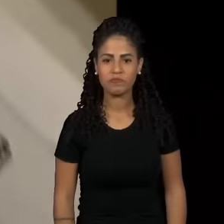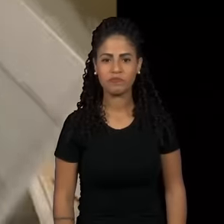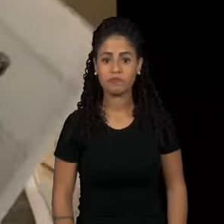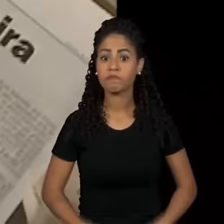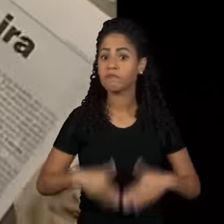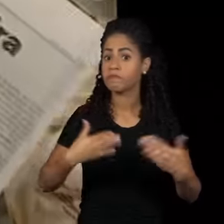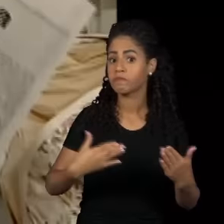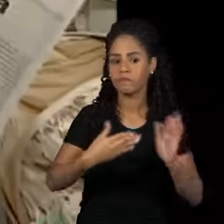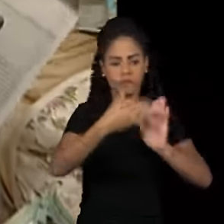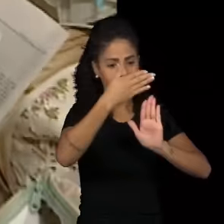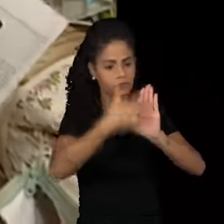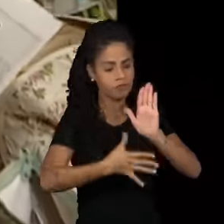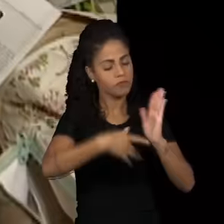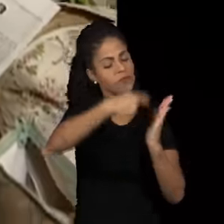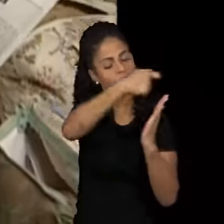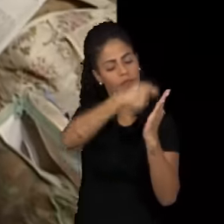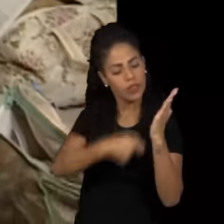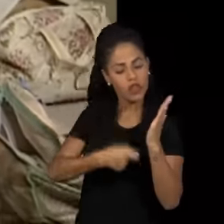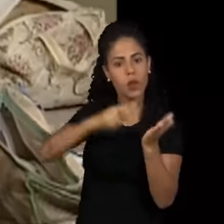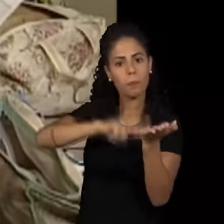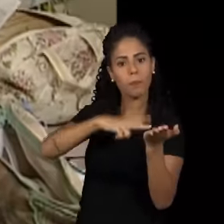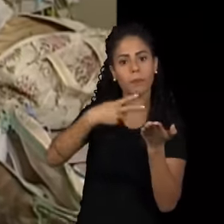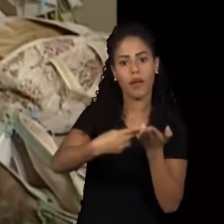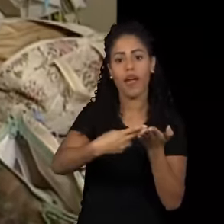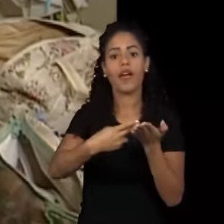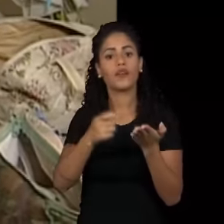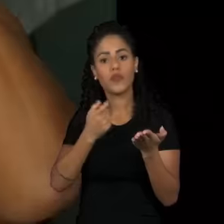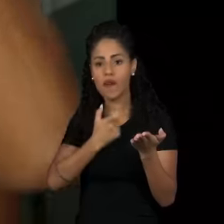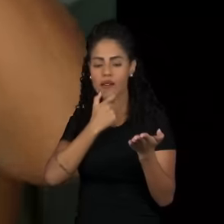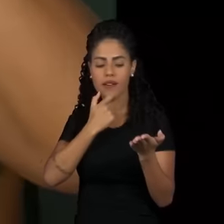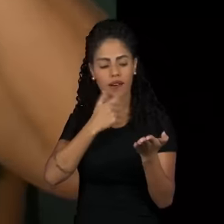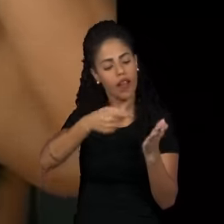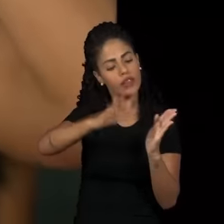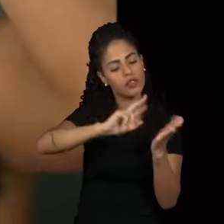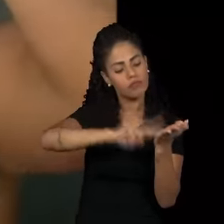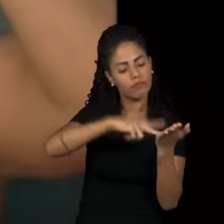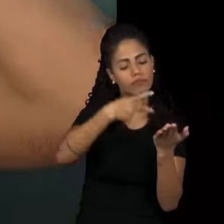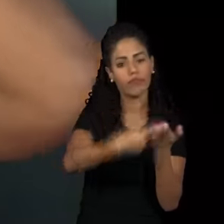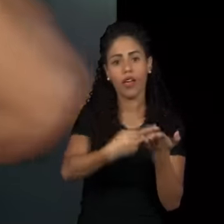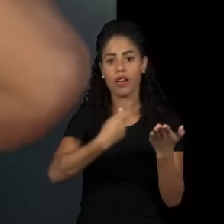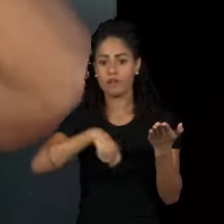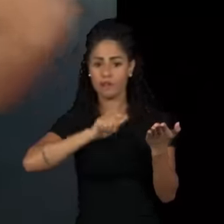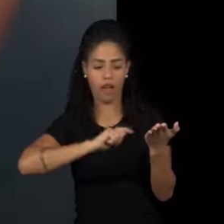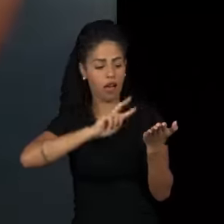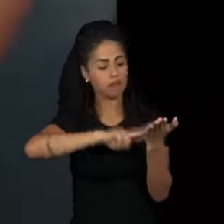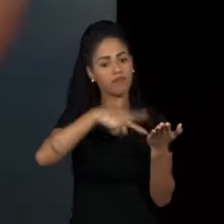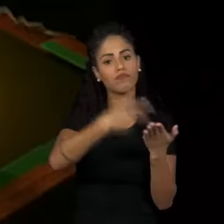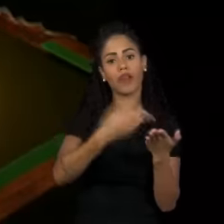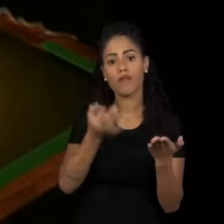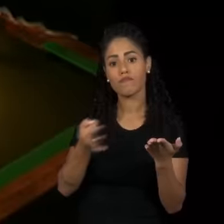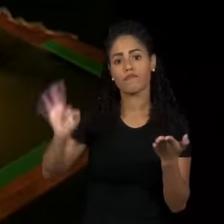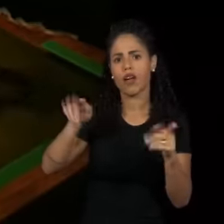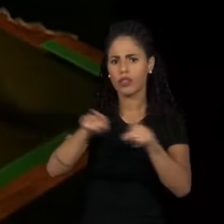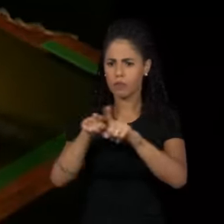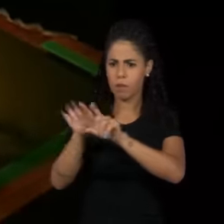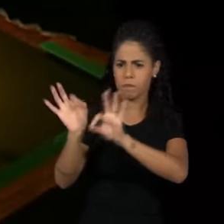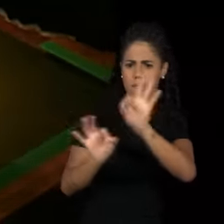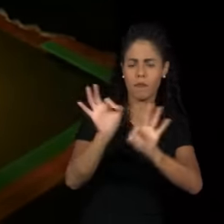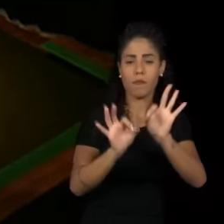O texto foi traduzido para o inglês, o francês e o espanhol e teve dezenas de montagens, inclusive no